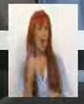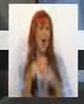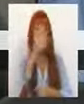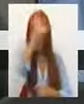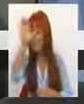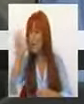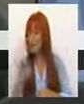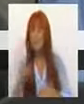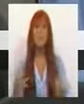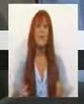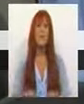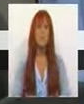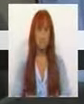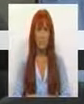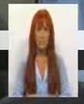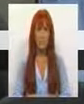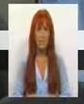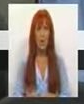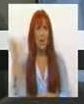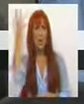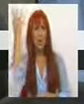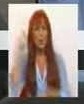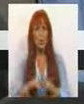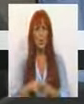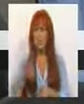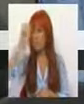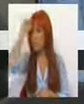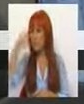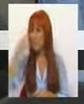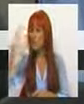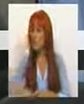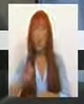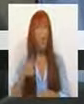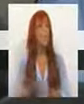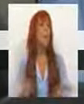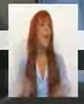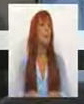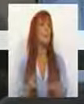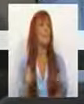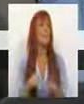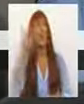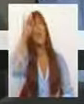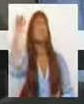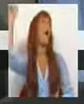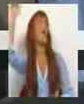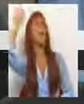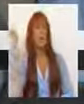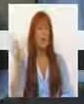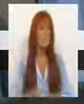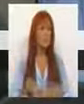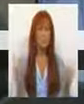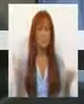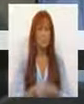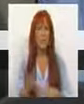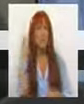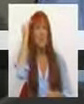alguns países, com culturas de humanidade, ou isto ficará assim como uma espécie de ideal ou